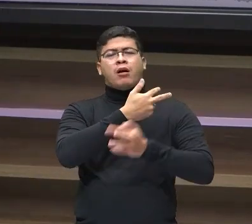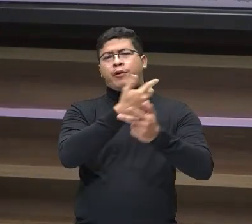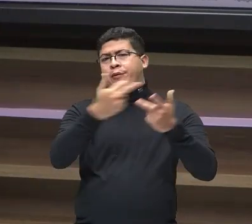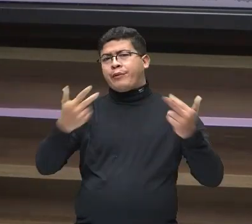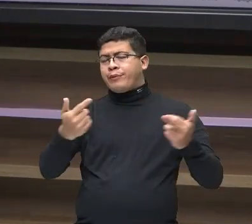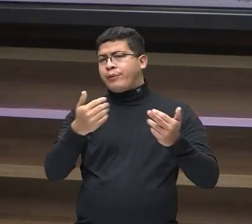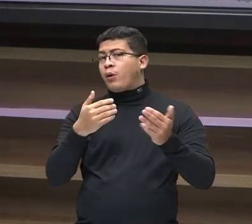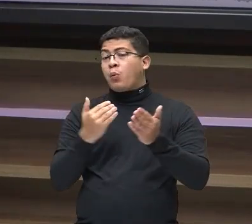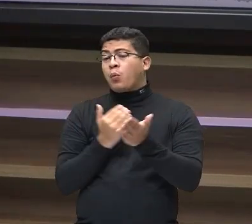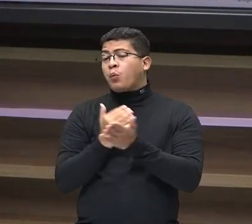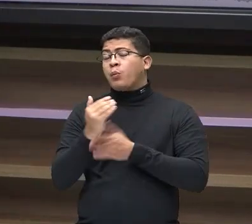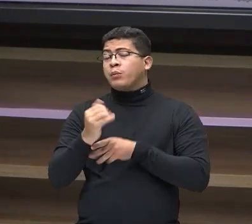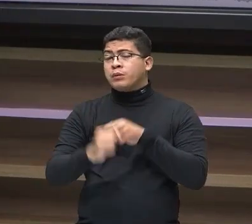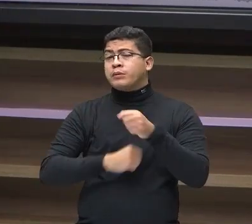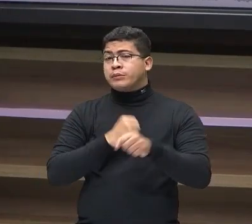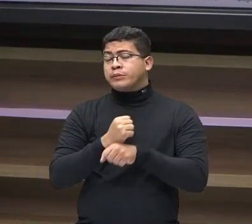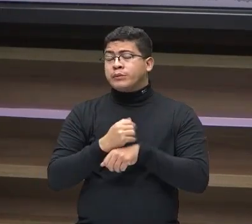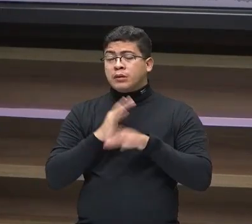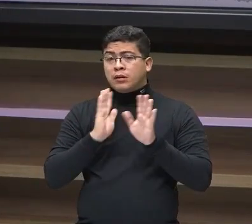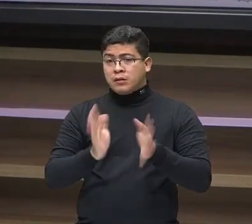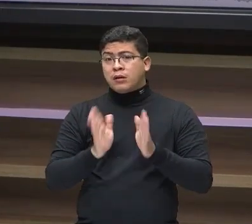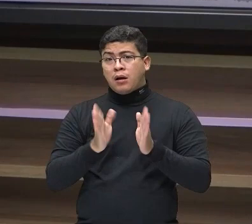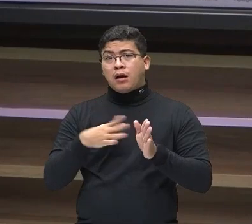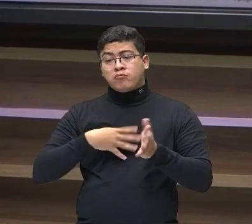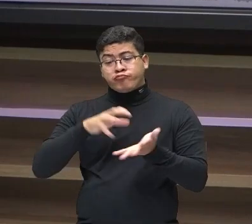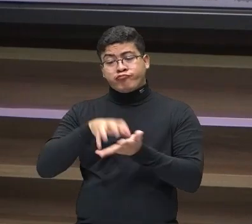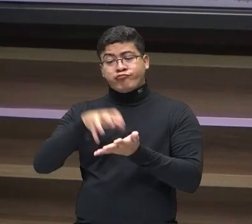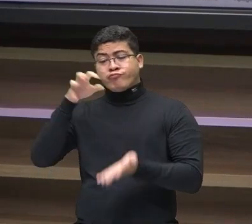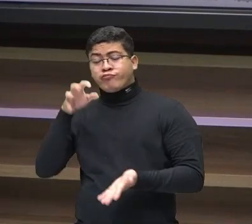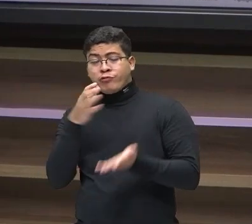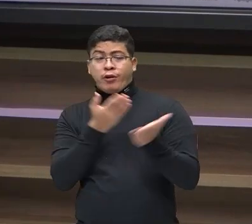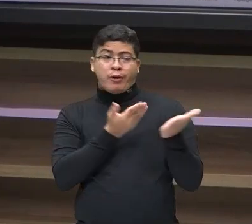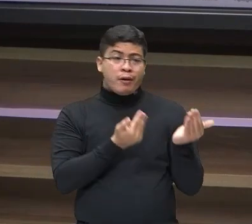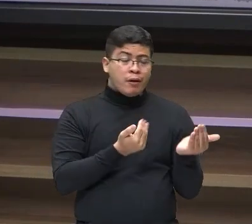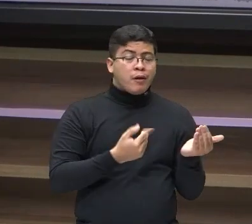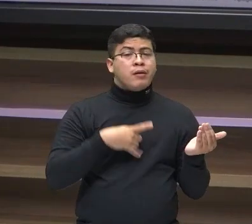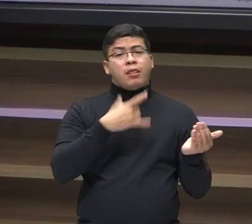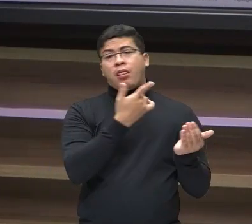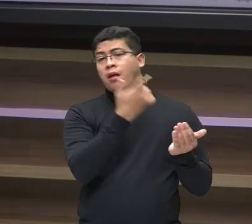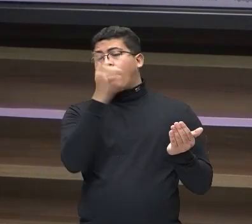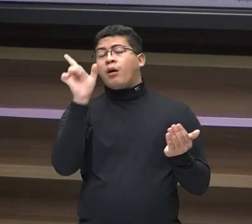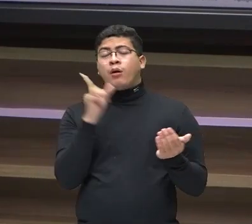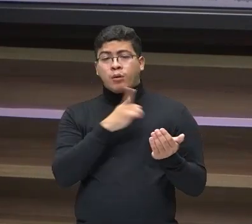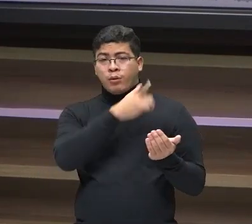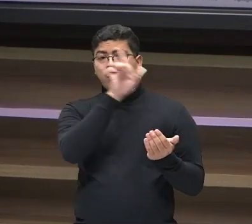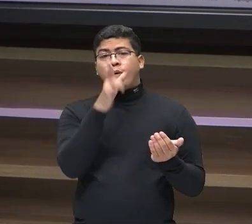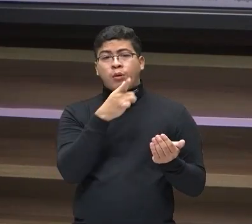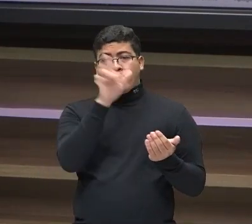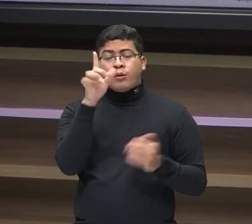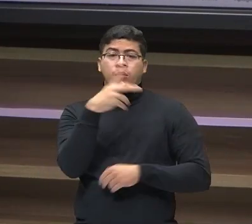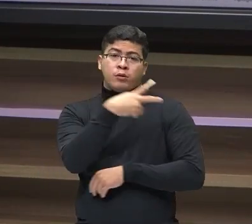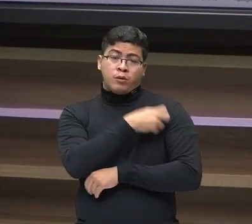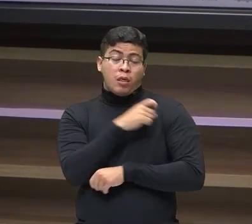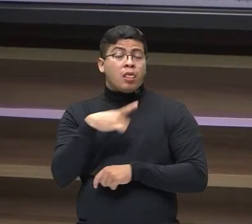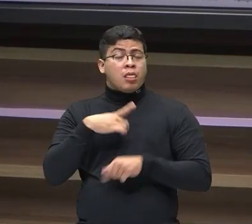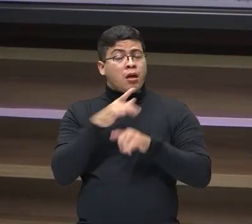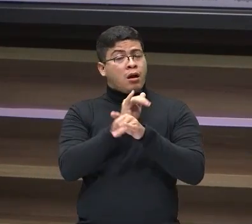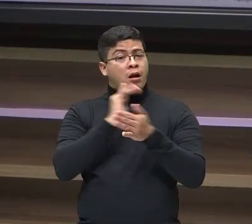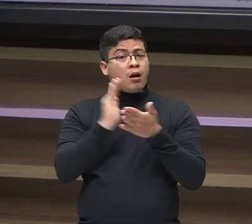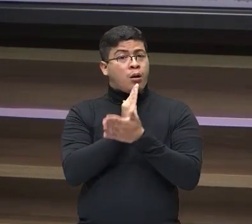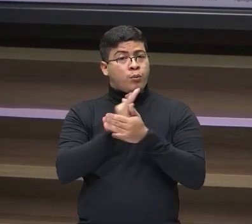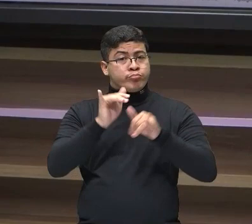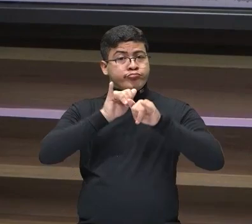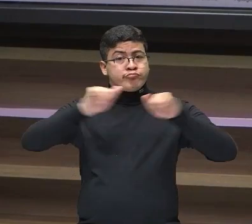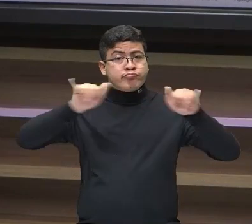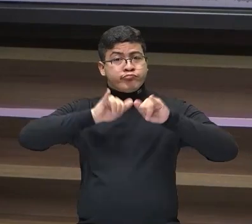da sua vida. E aí, no decorrer da fase adulta, da adolescência, existem outras vacinas e também algumas campanhas, Campanhas